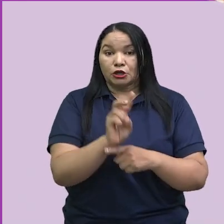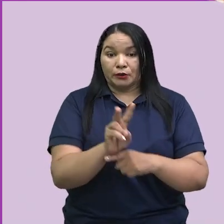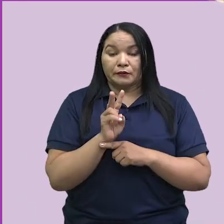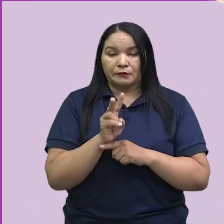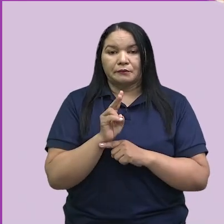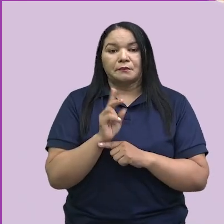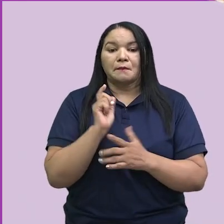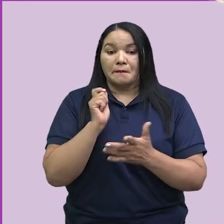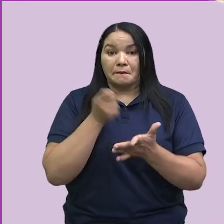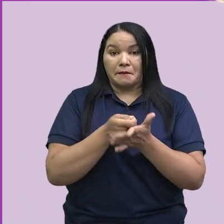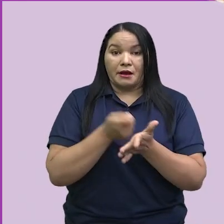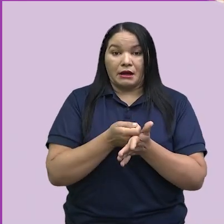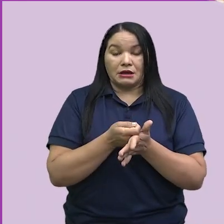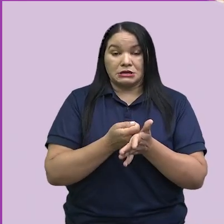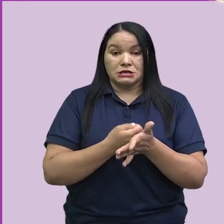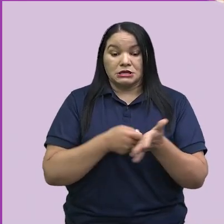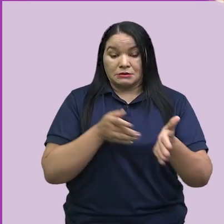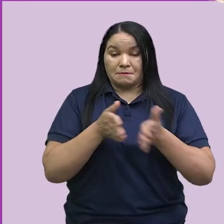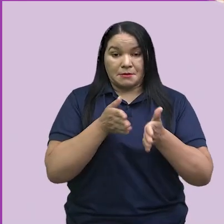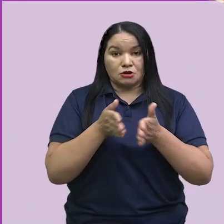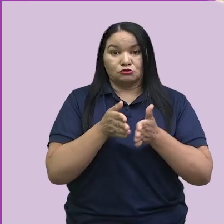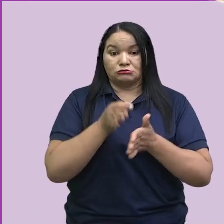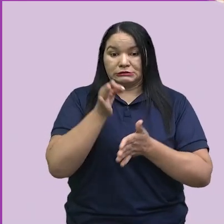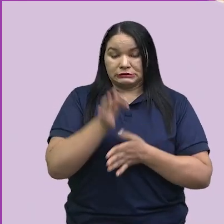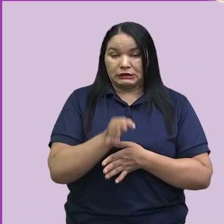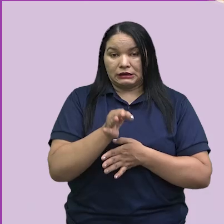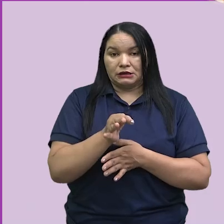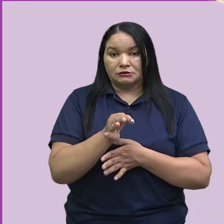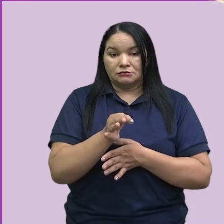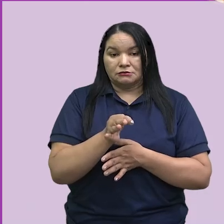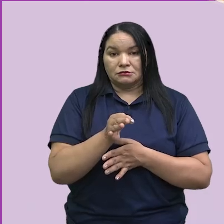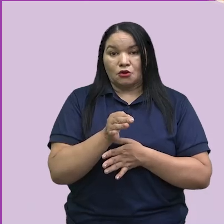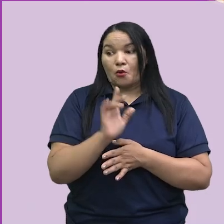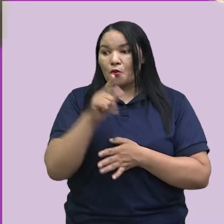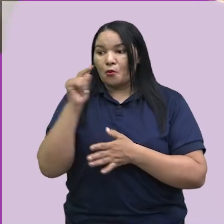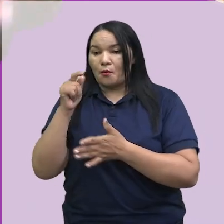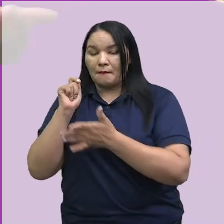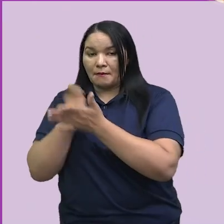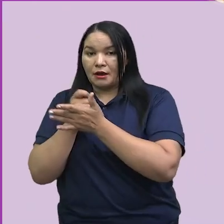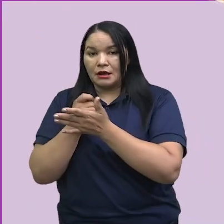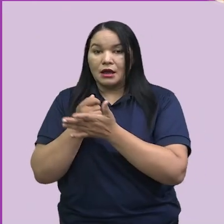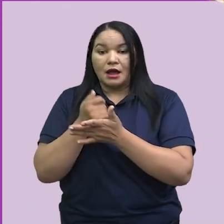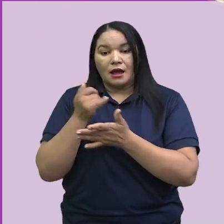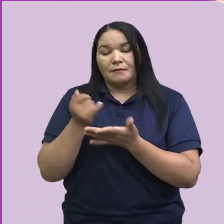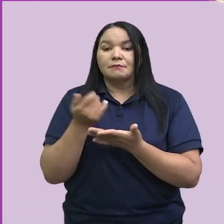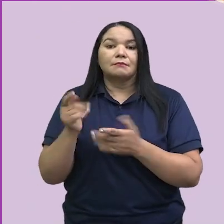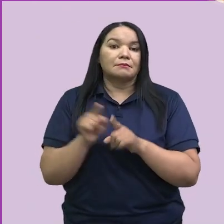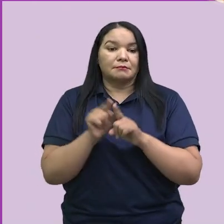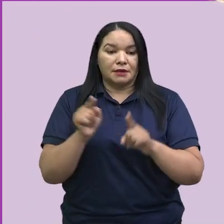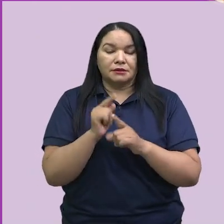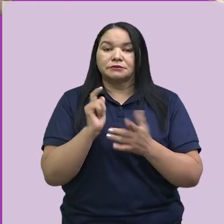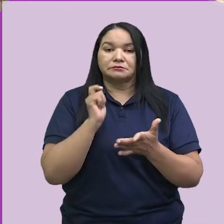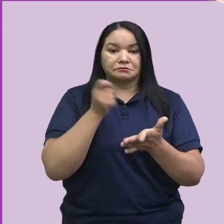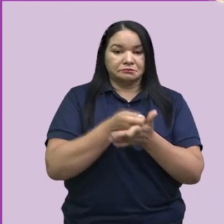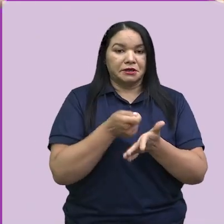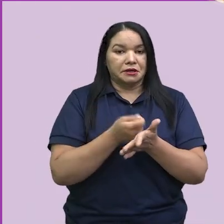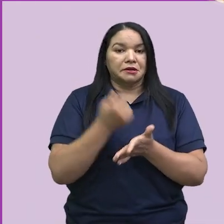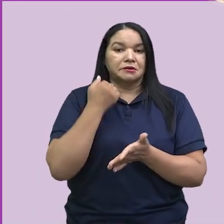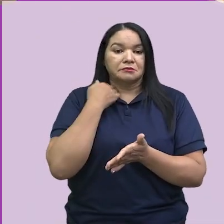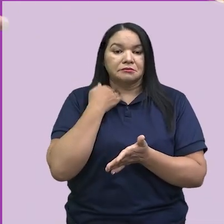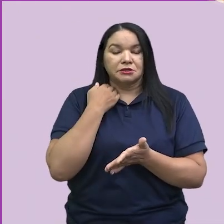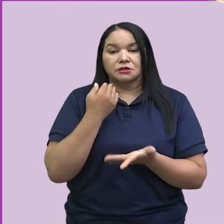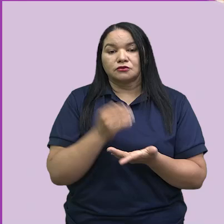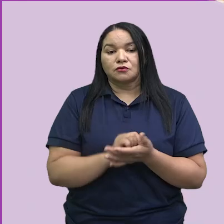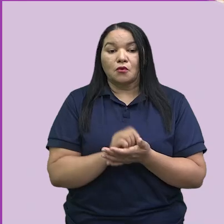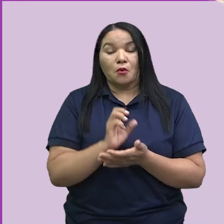empréstimo, pague sempre no prazo, por mais que você deixe de pagar alguma outra coisa ou você deixe de comprar alguma